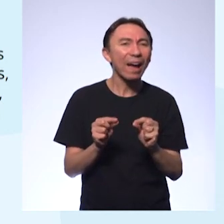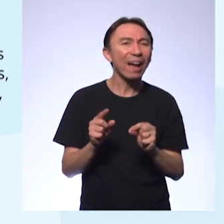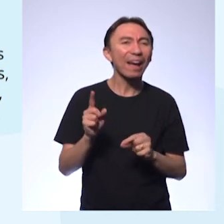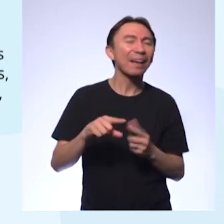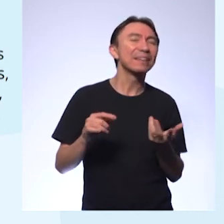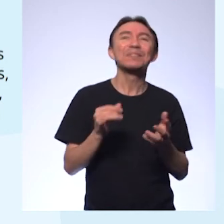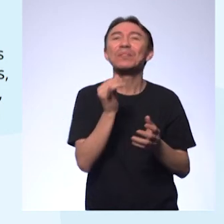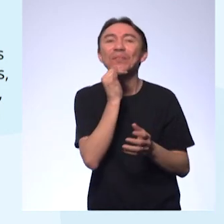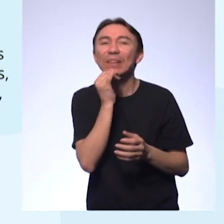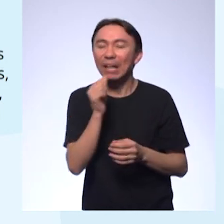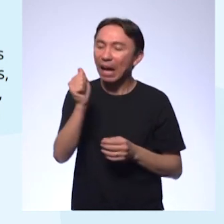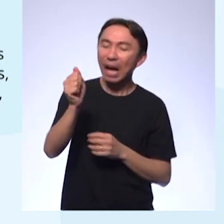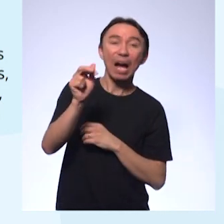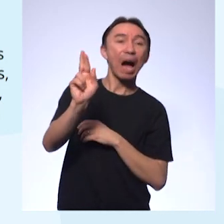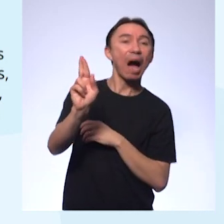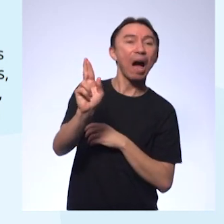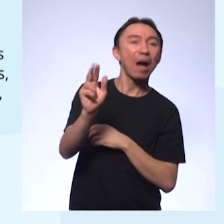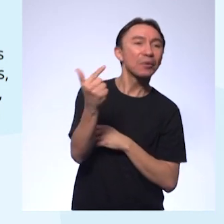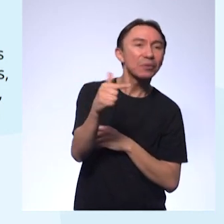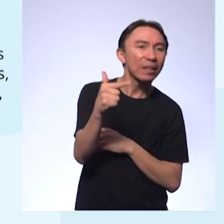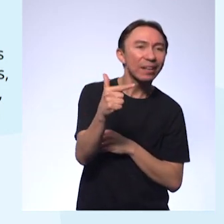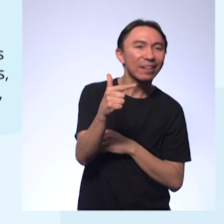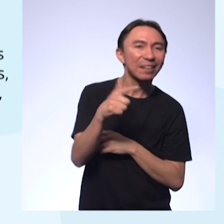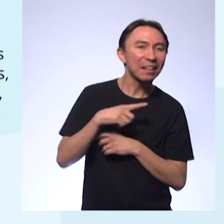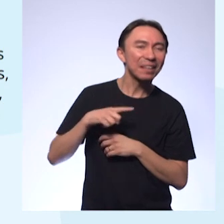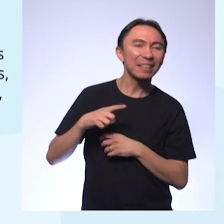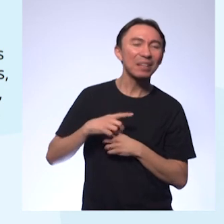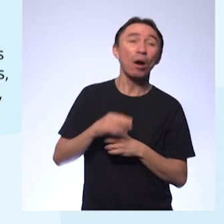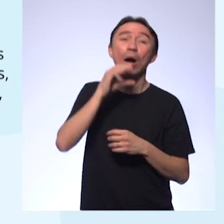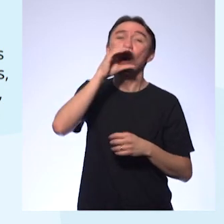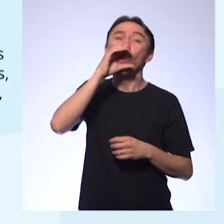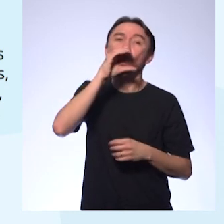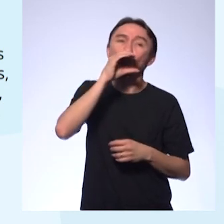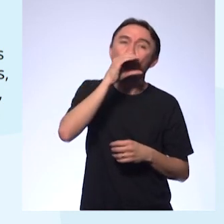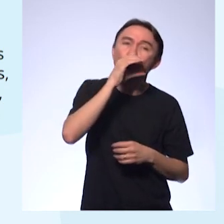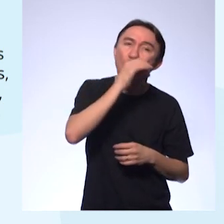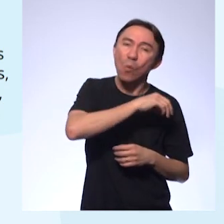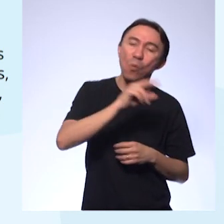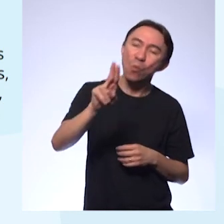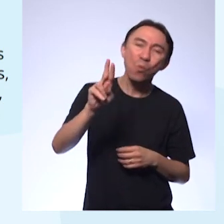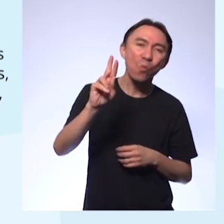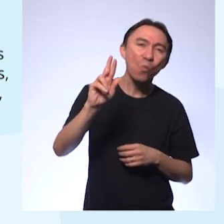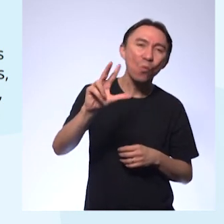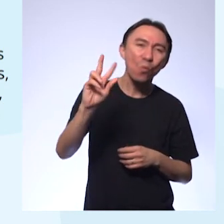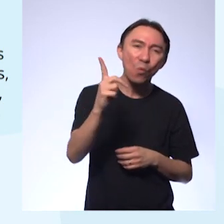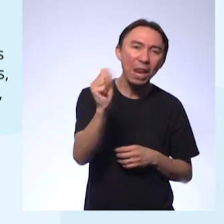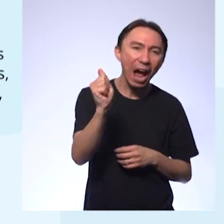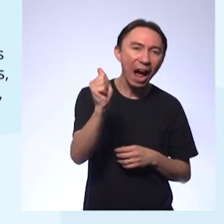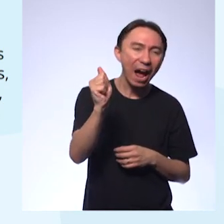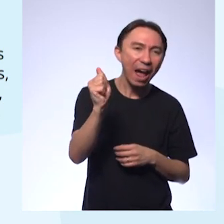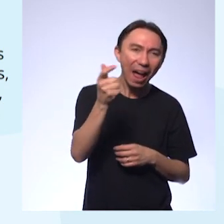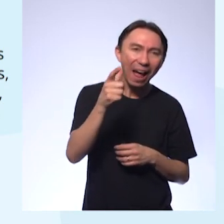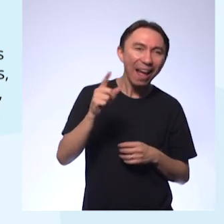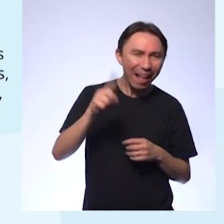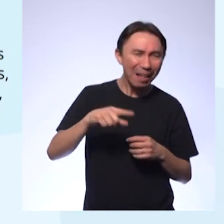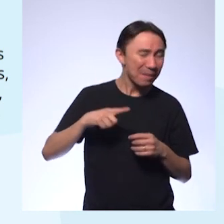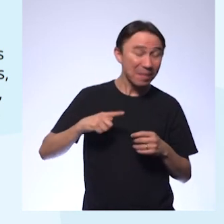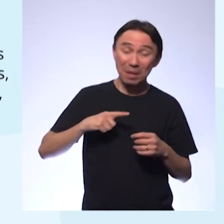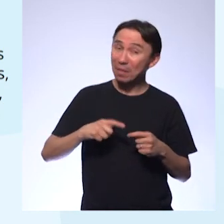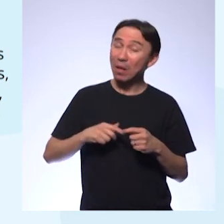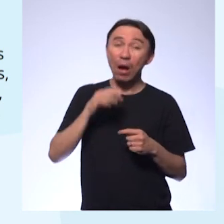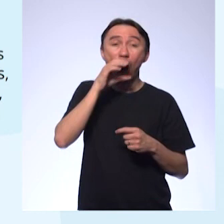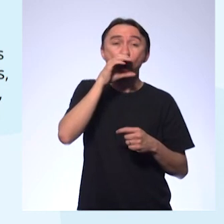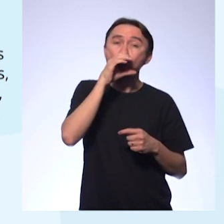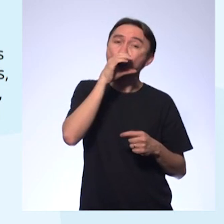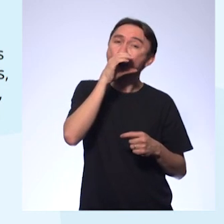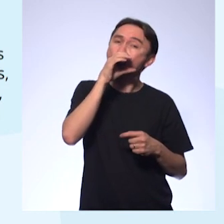ar, ocorre através do aquecimento da hulha, que é das frações do carvão. E a temperatura altíssimas, né?